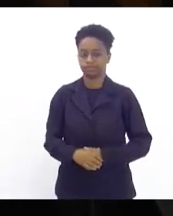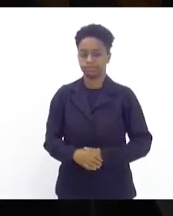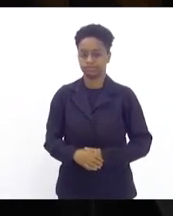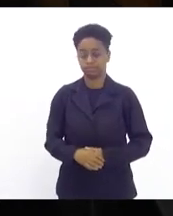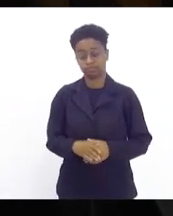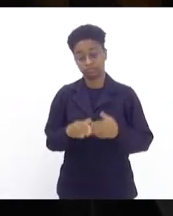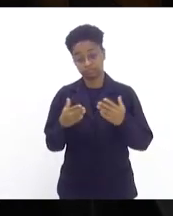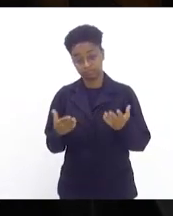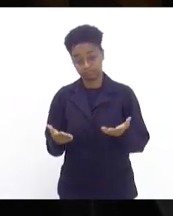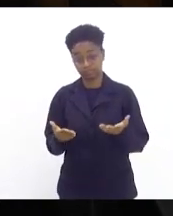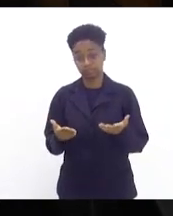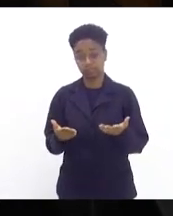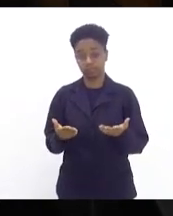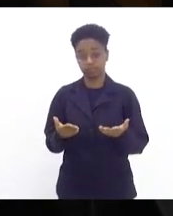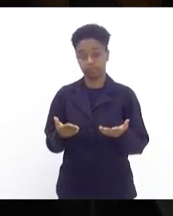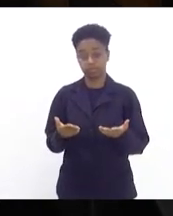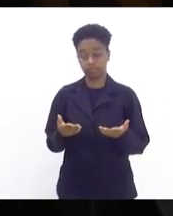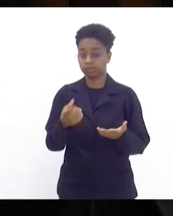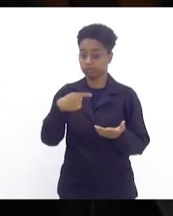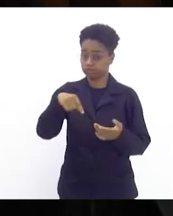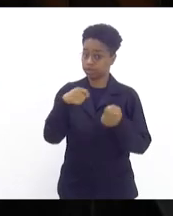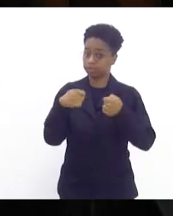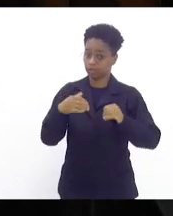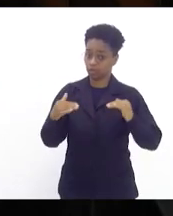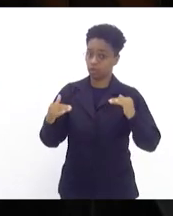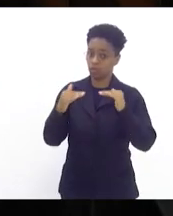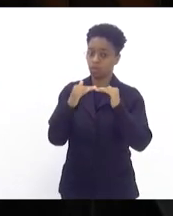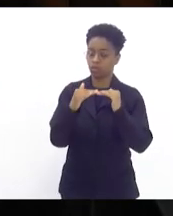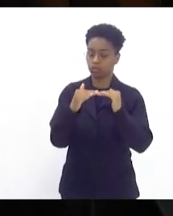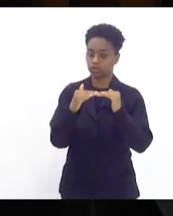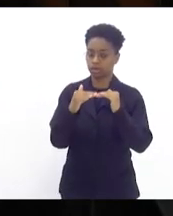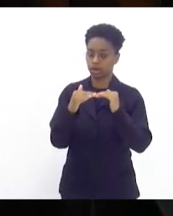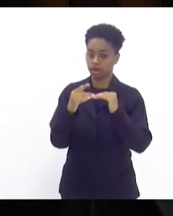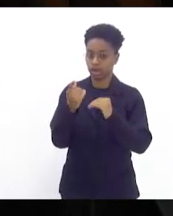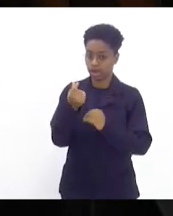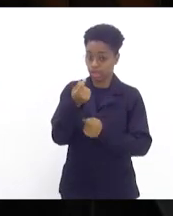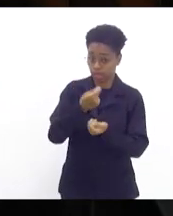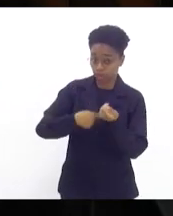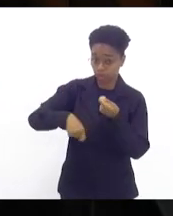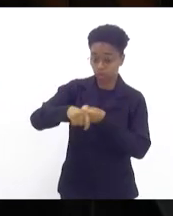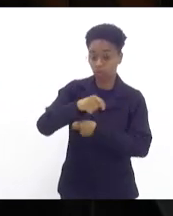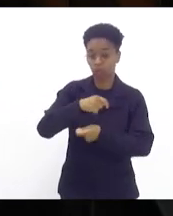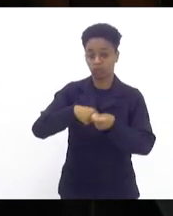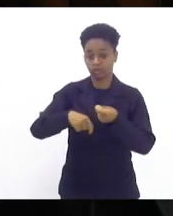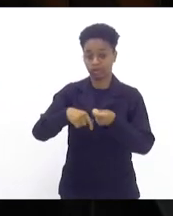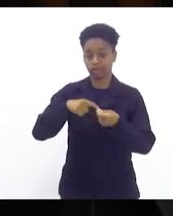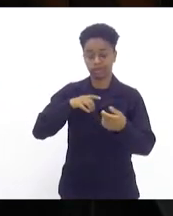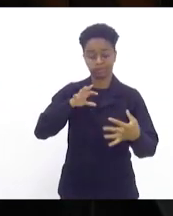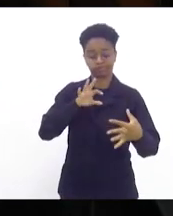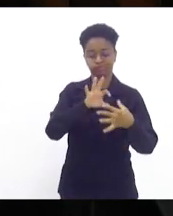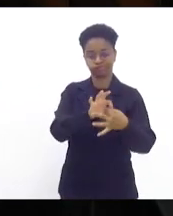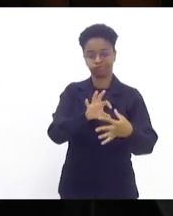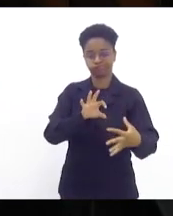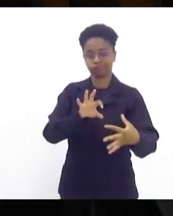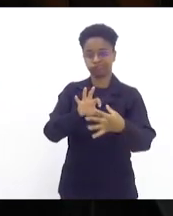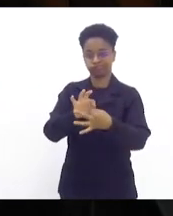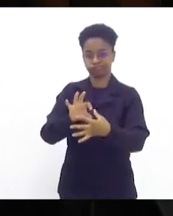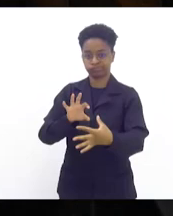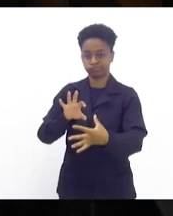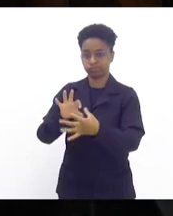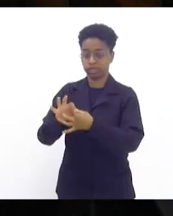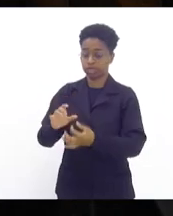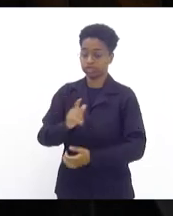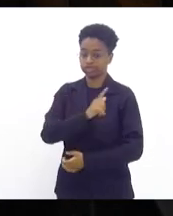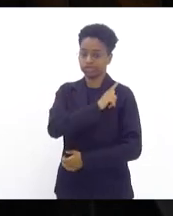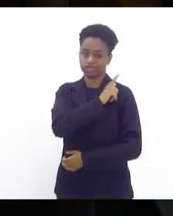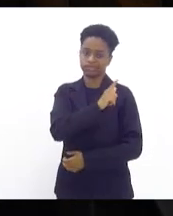então só de convir que a economia perpassa intensamente a